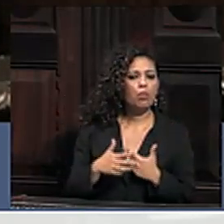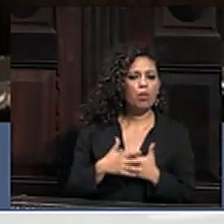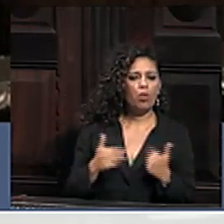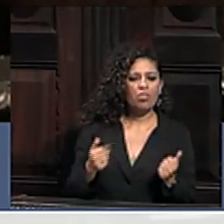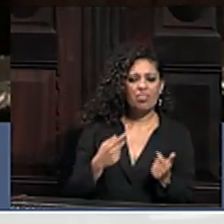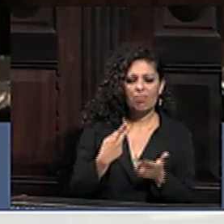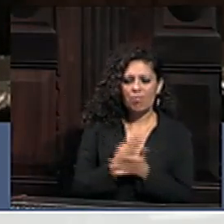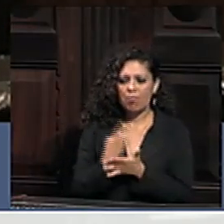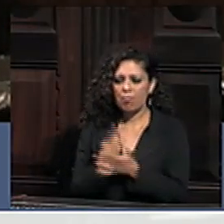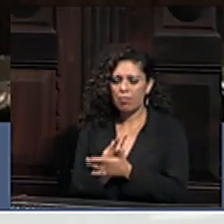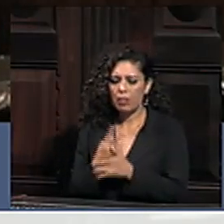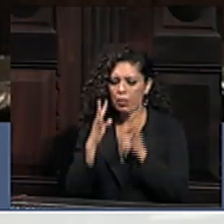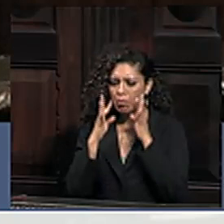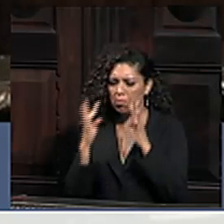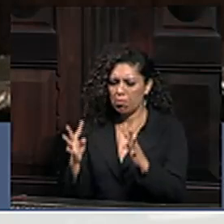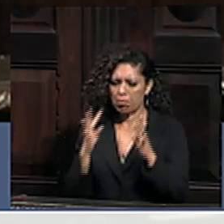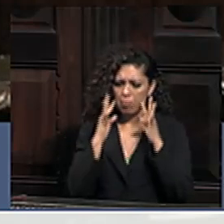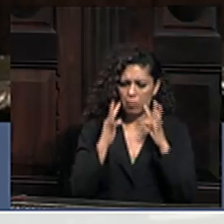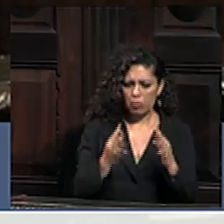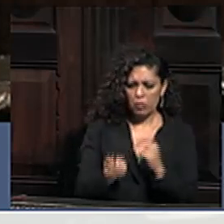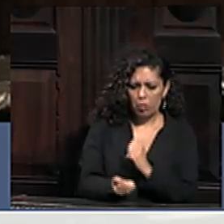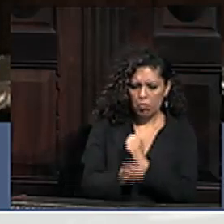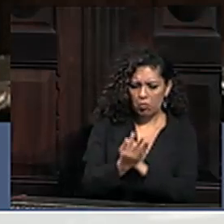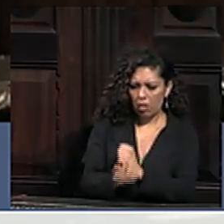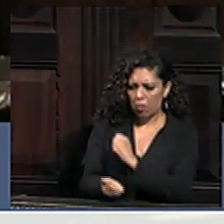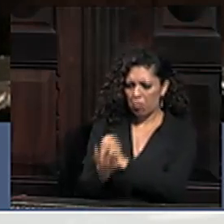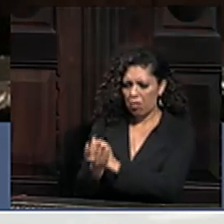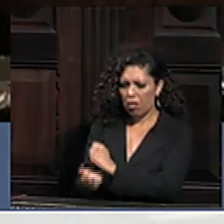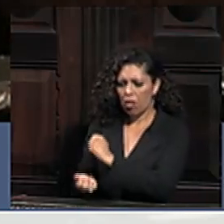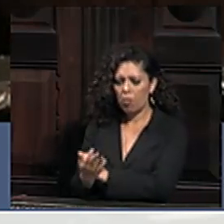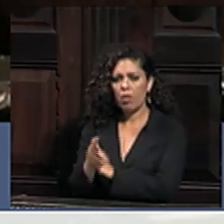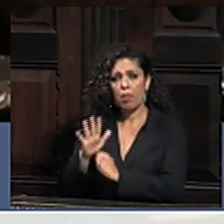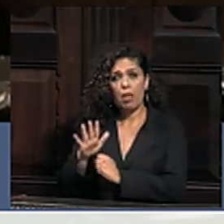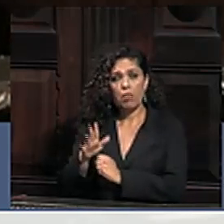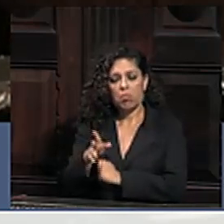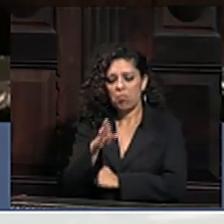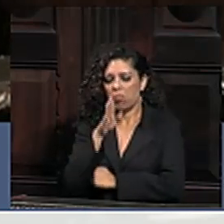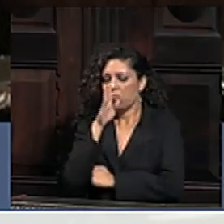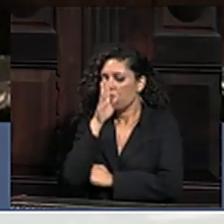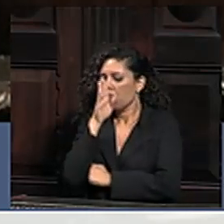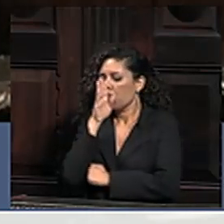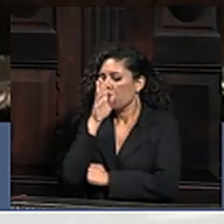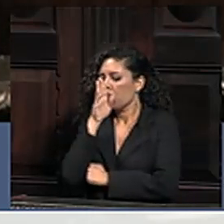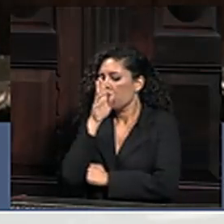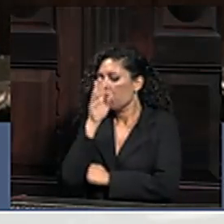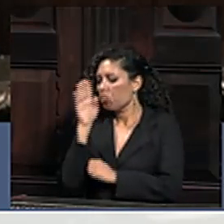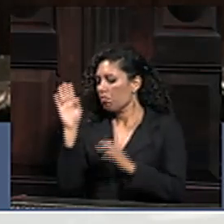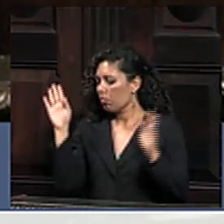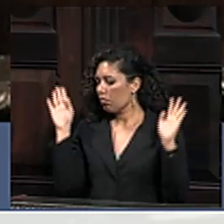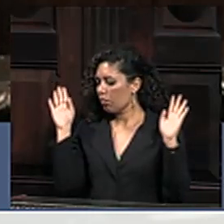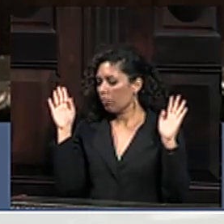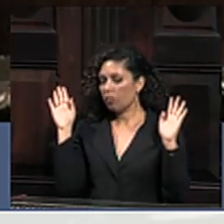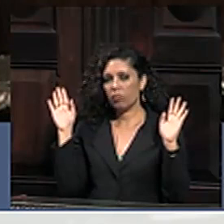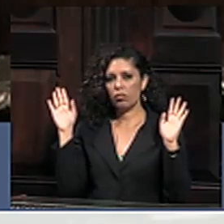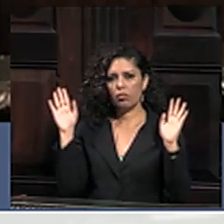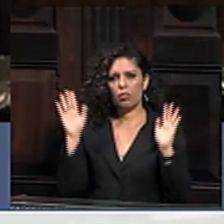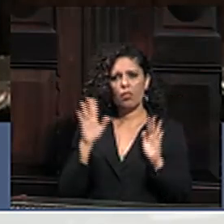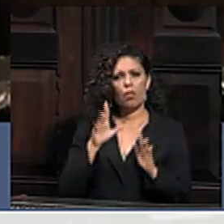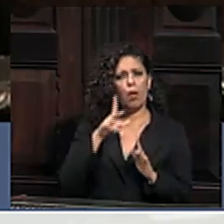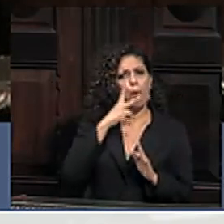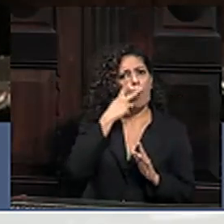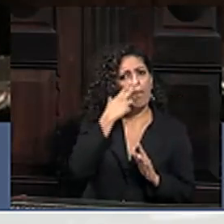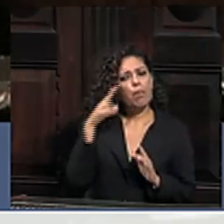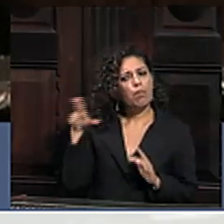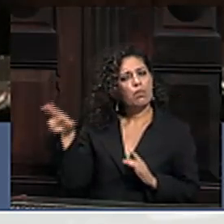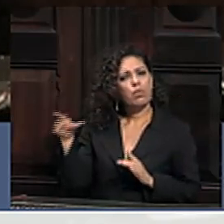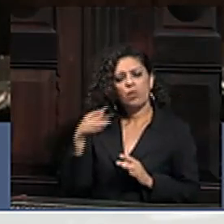comprovadamente explícitos de corrupção. Portanto, a sua sanha no combate à corrupção tinha